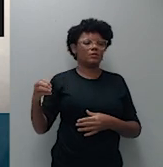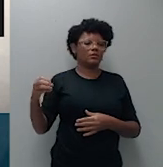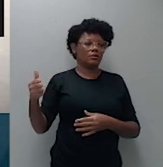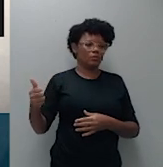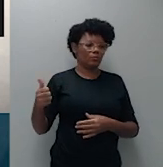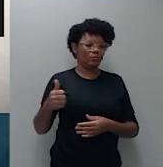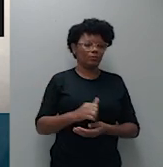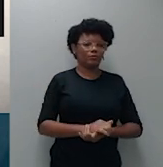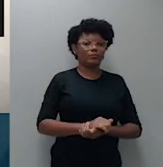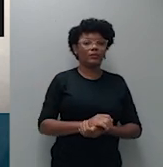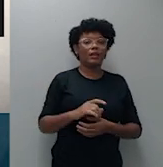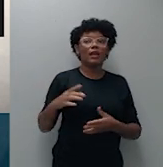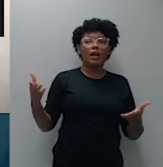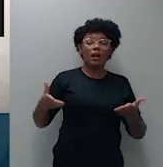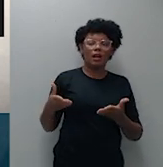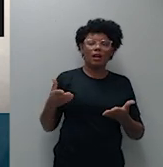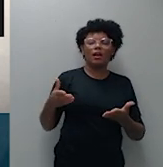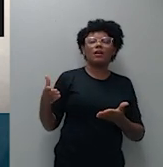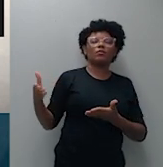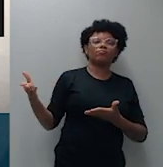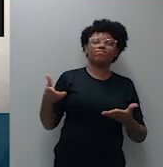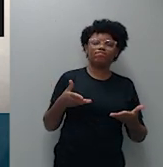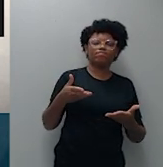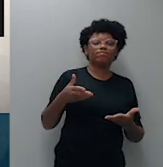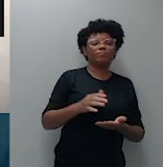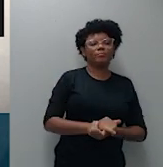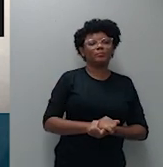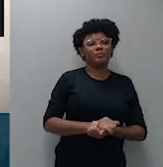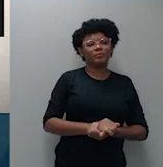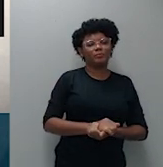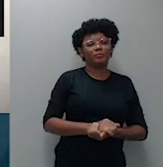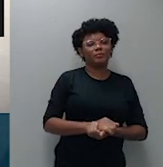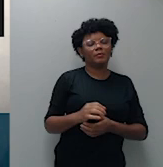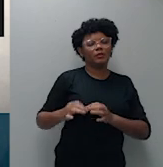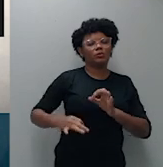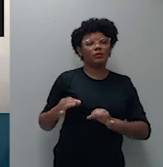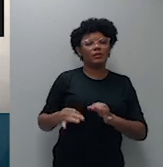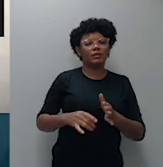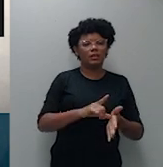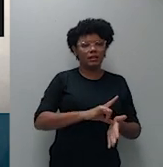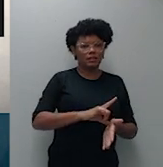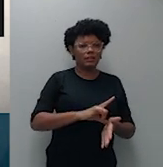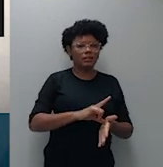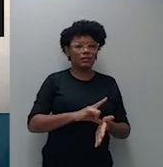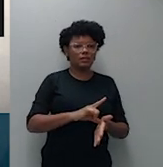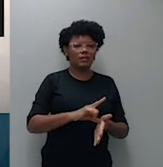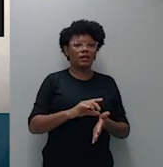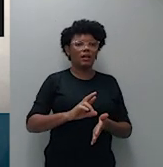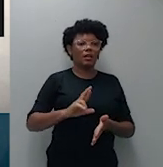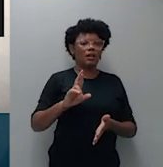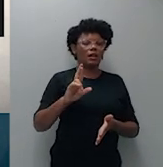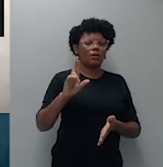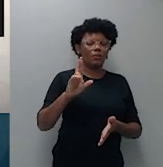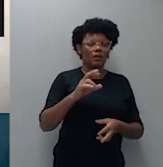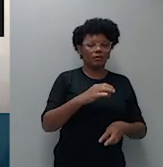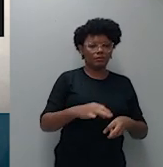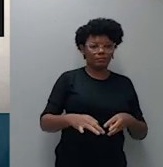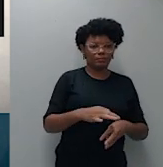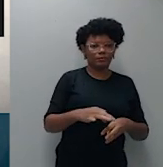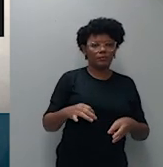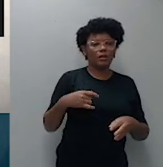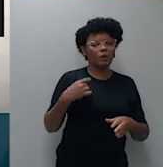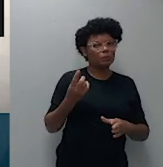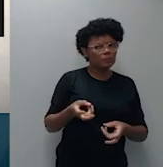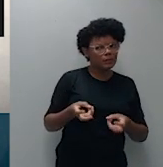401 eu chamo agora julgamento e antes de passar a palavra eminente relator